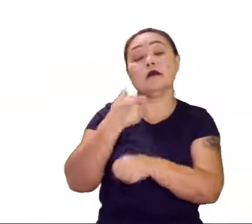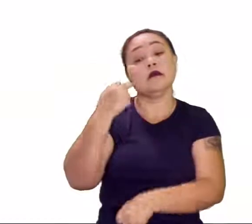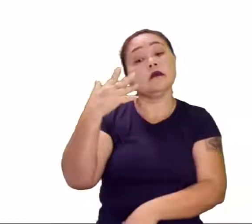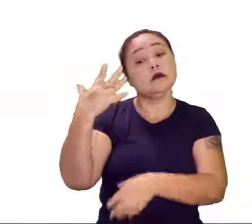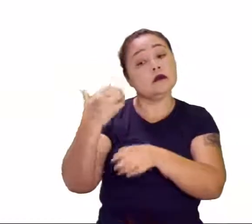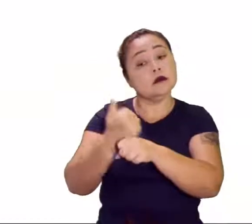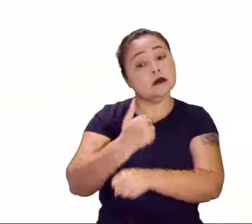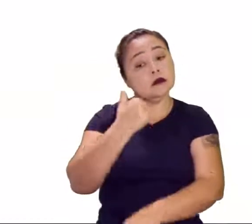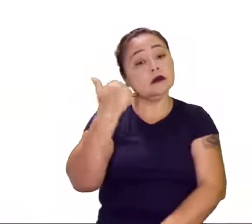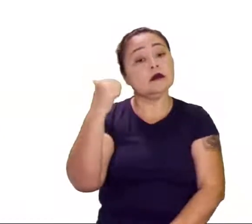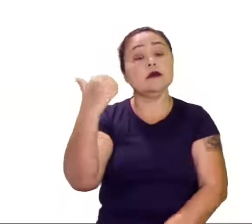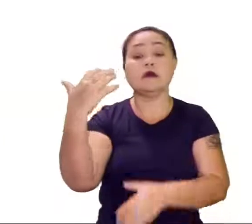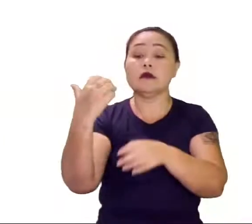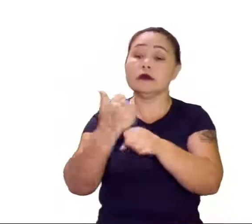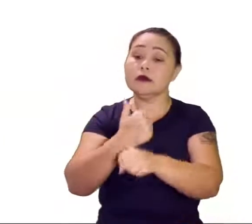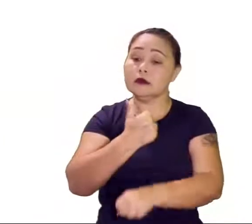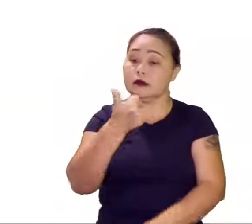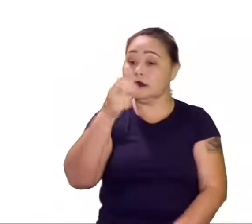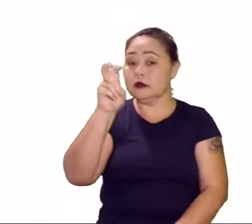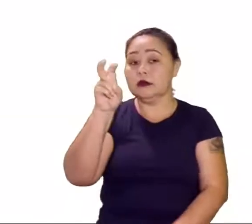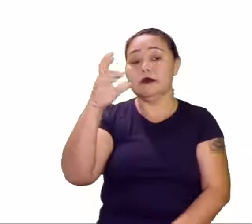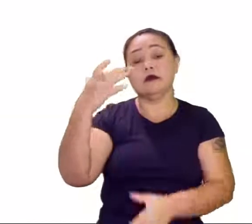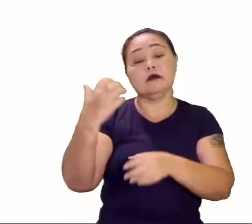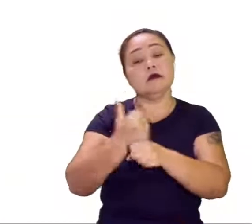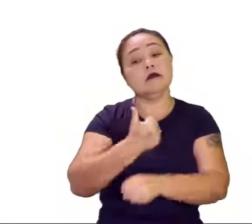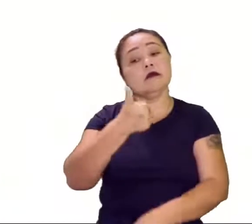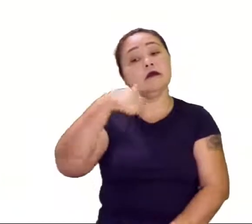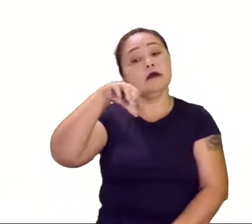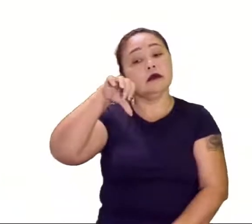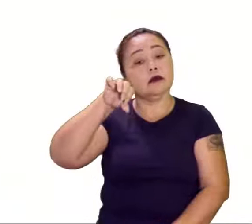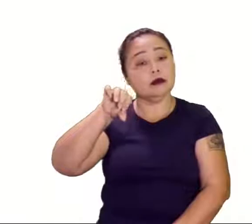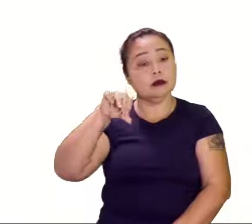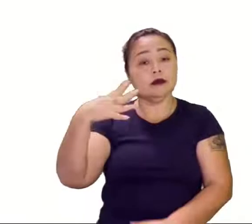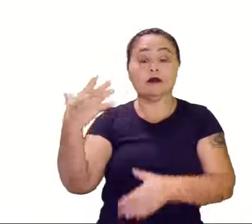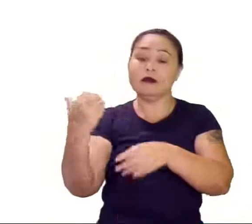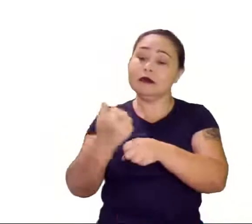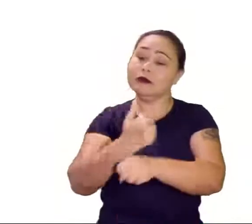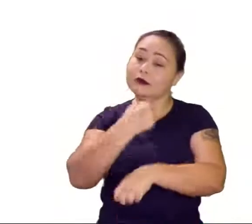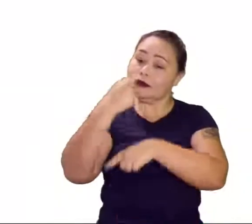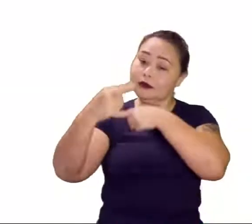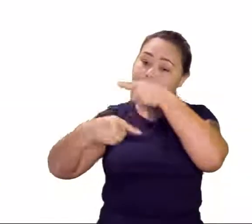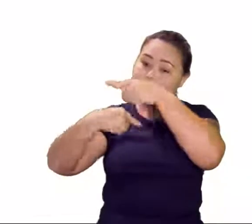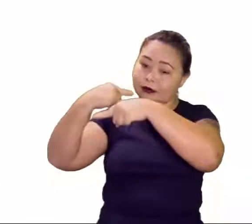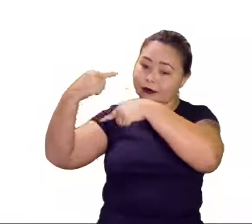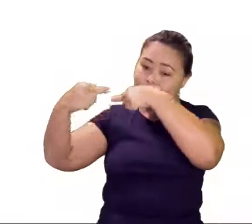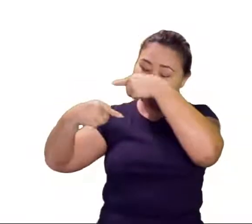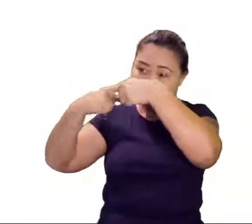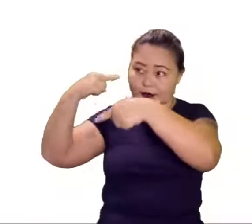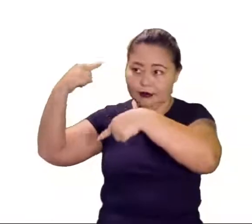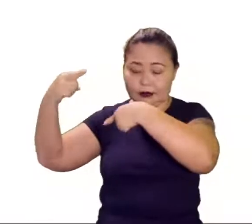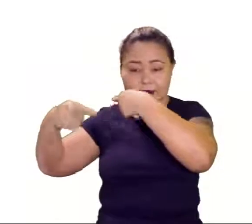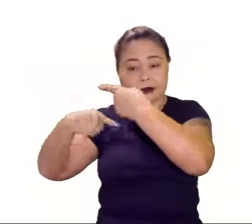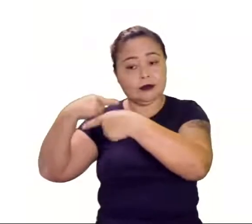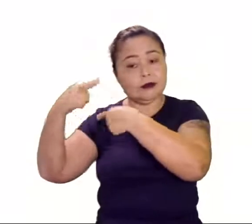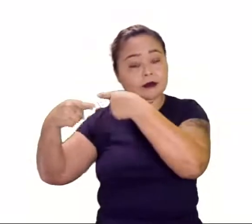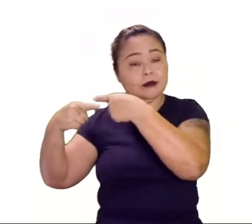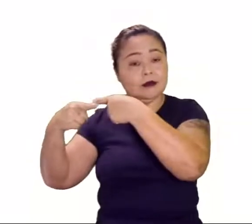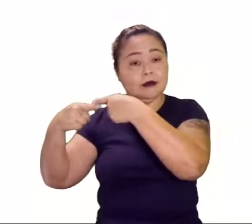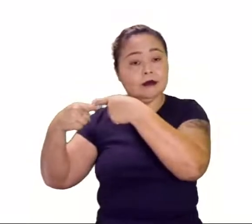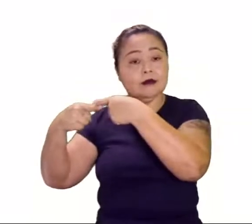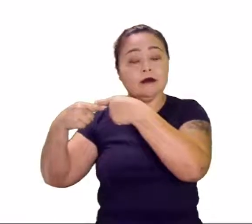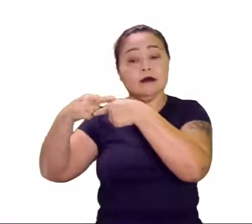7. 7 mais 4. 11, 11 mais 4. 15, 15 mais 4. 19. E assim nós vamos dando os pulinhos